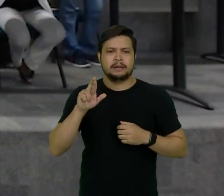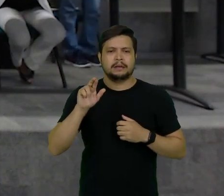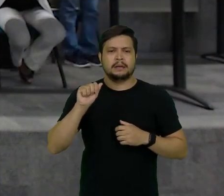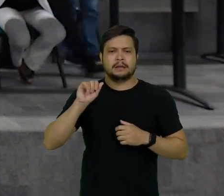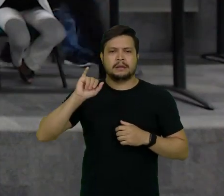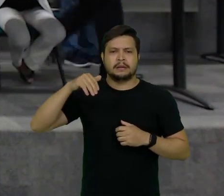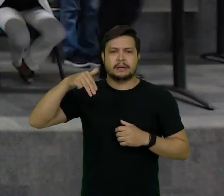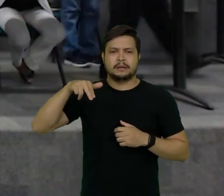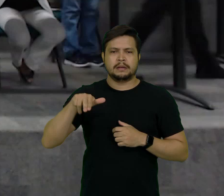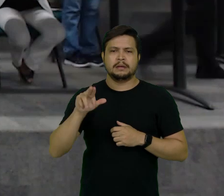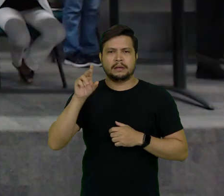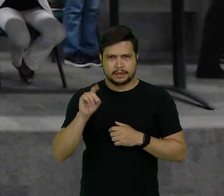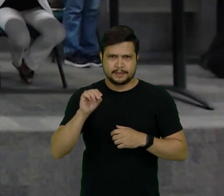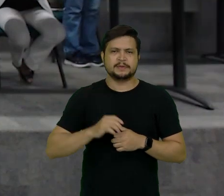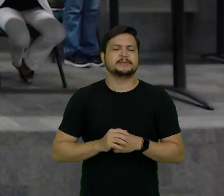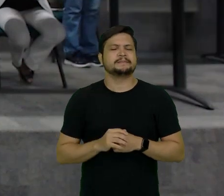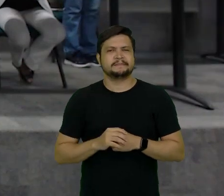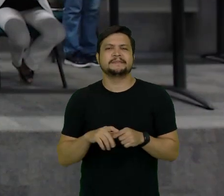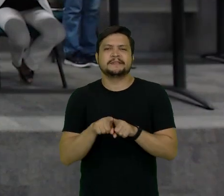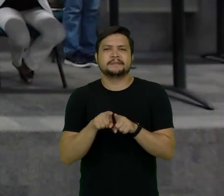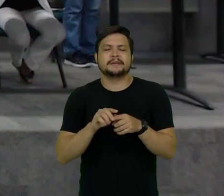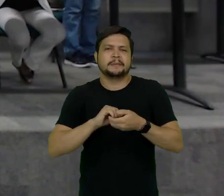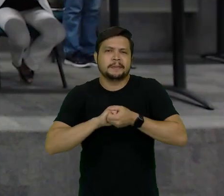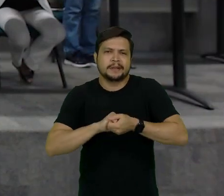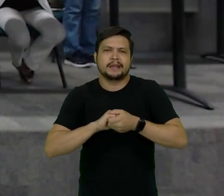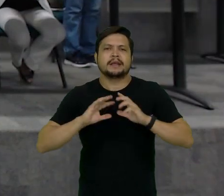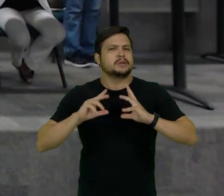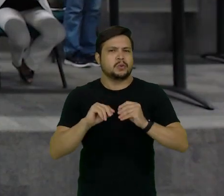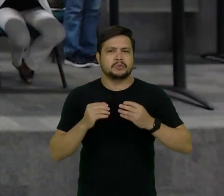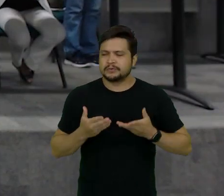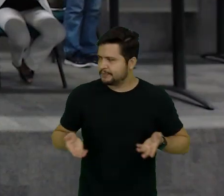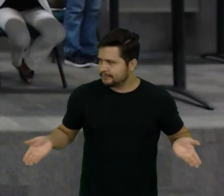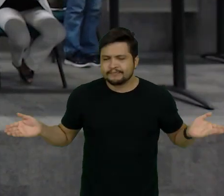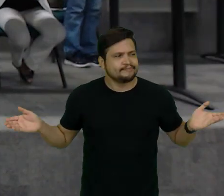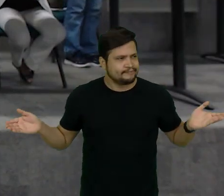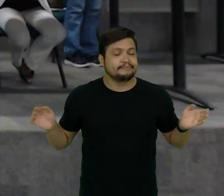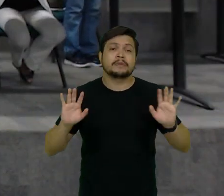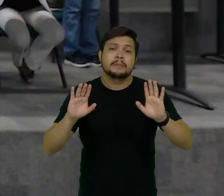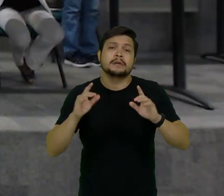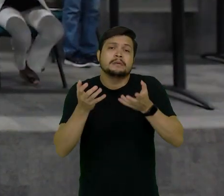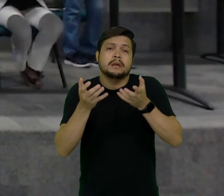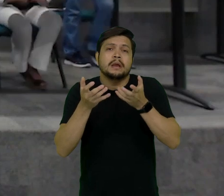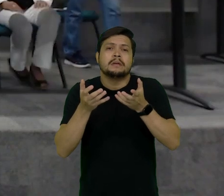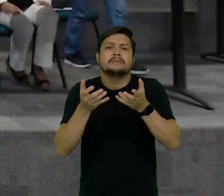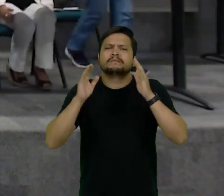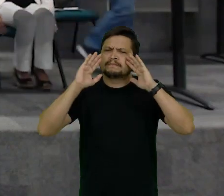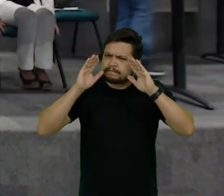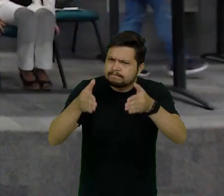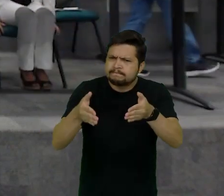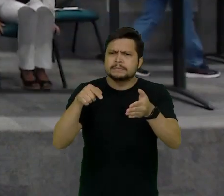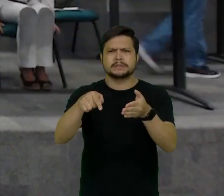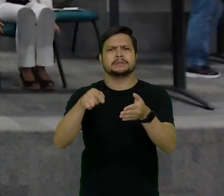Machado. Eu queria cumprimentar a todos, mas eu queria dar ênfase a uma pessoa que eu